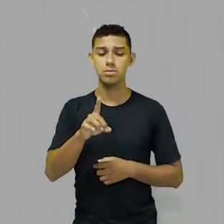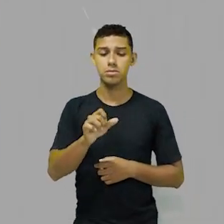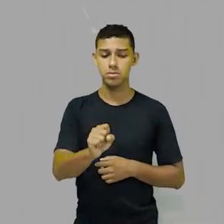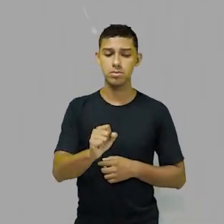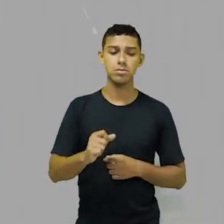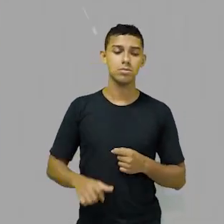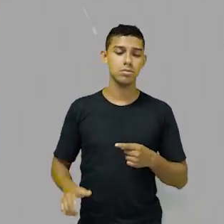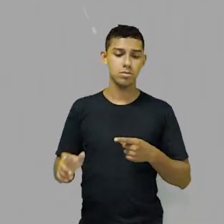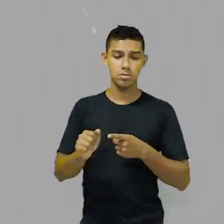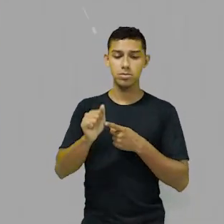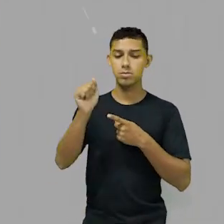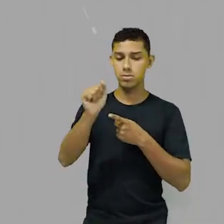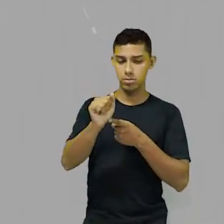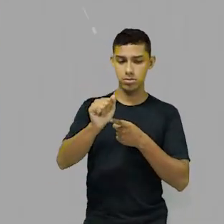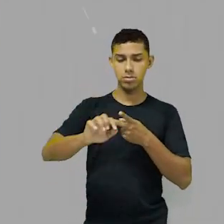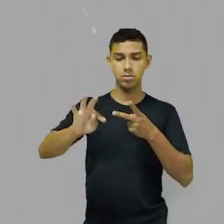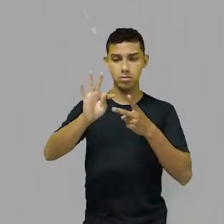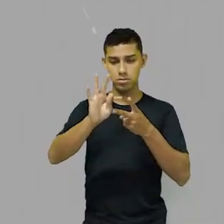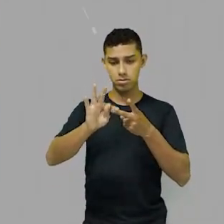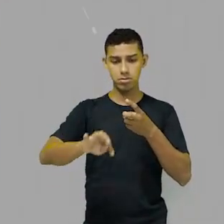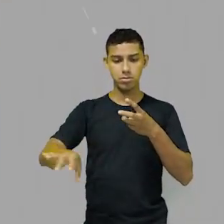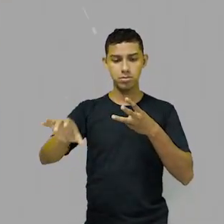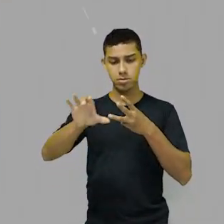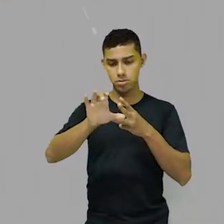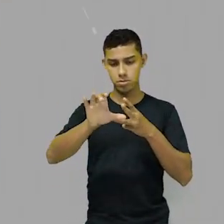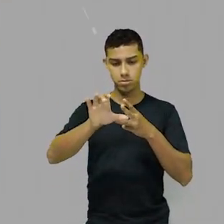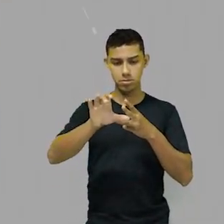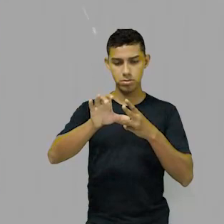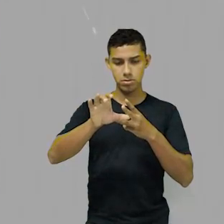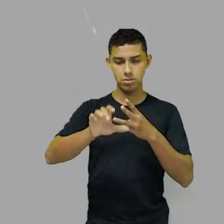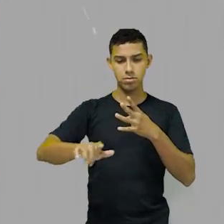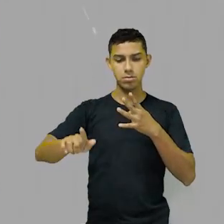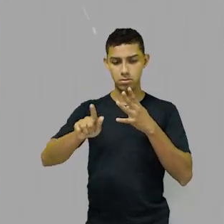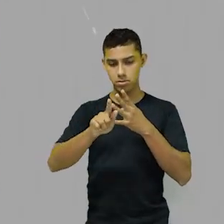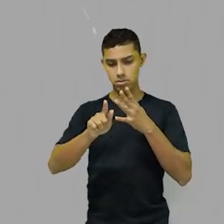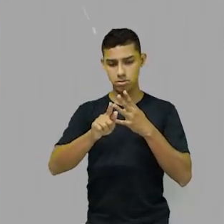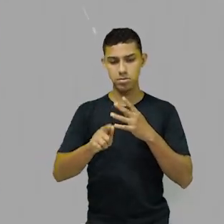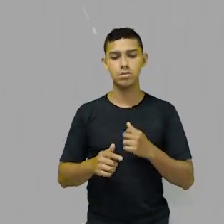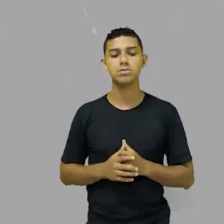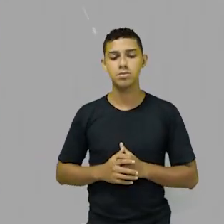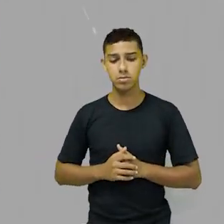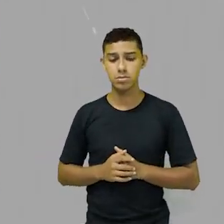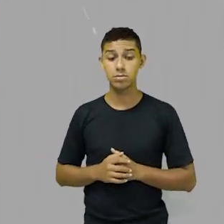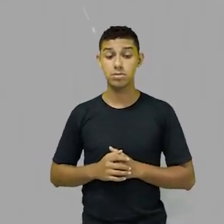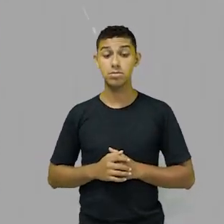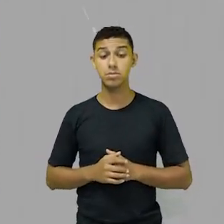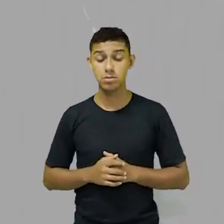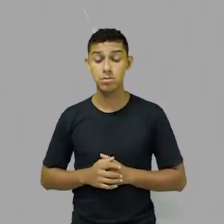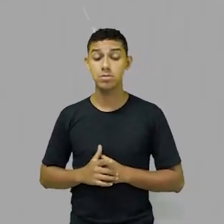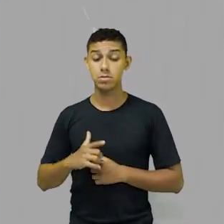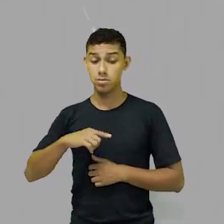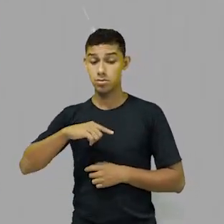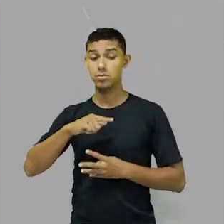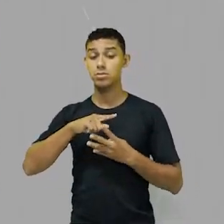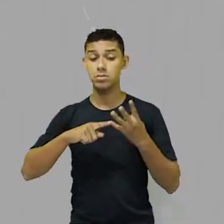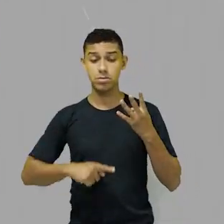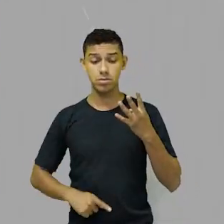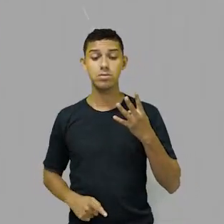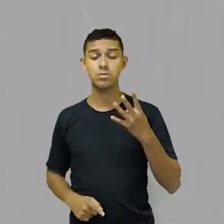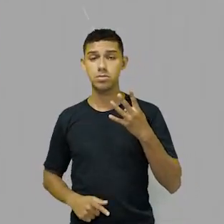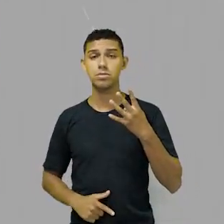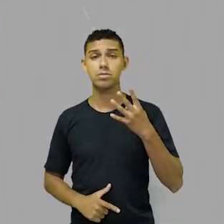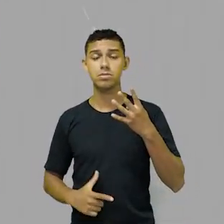é adenina, timina, citosina e guanina. Além de ter essas 4